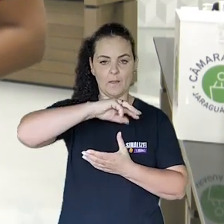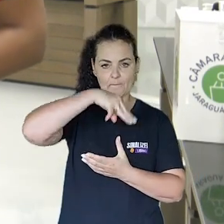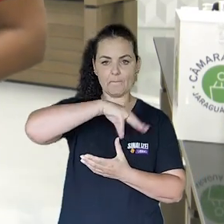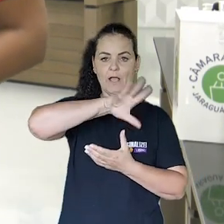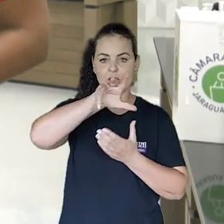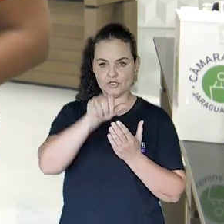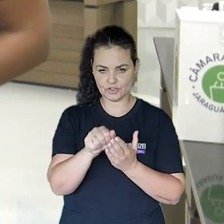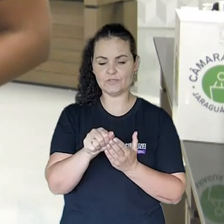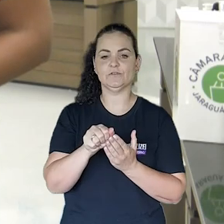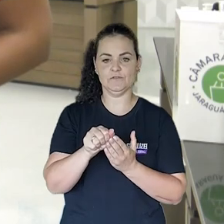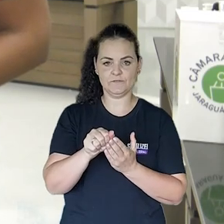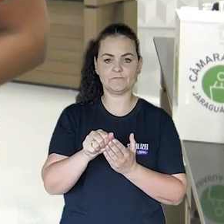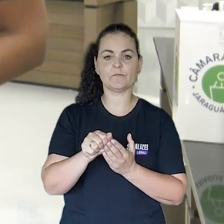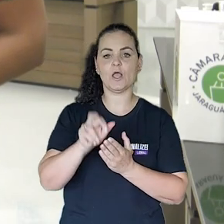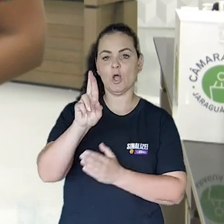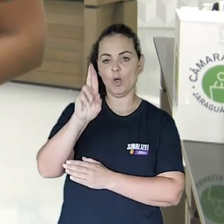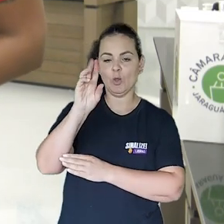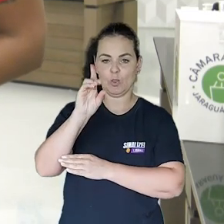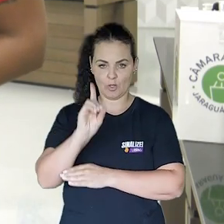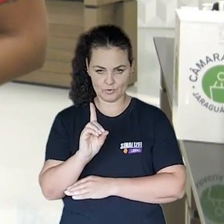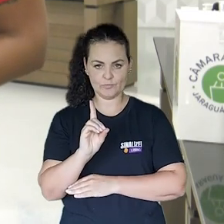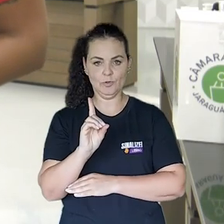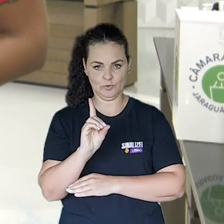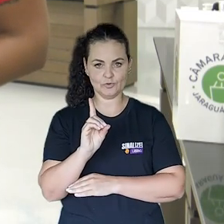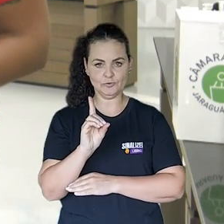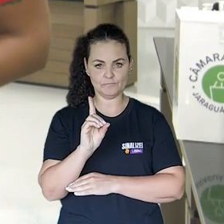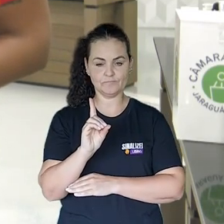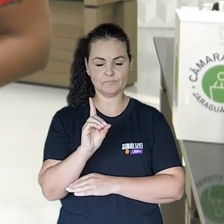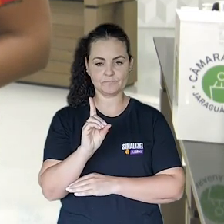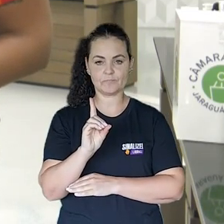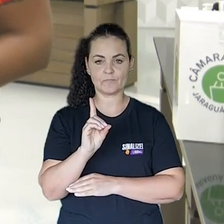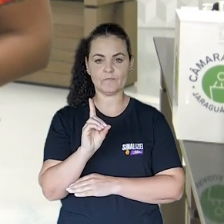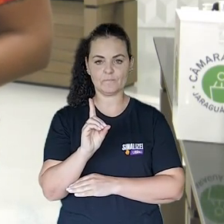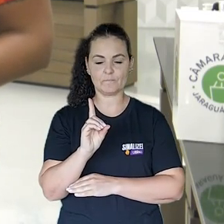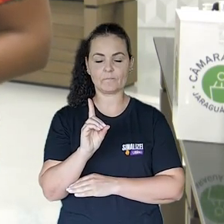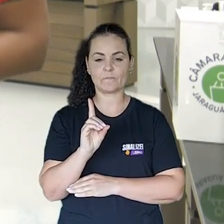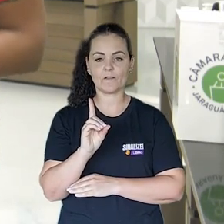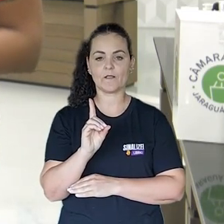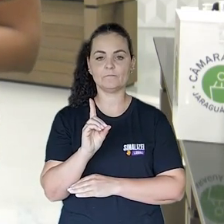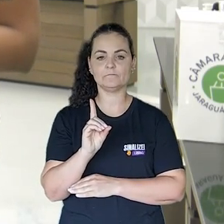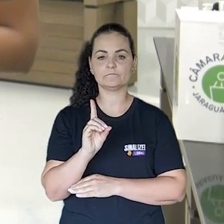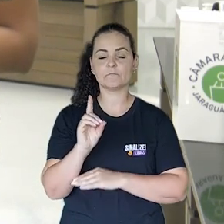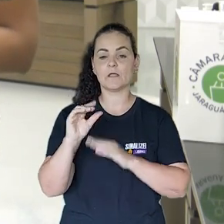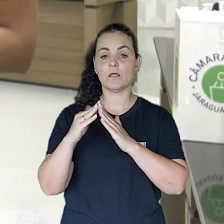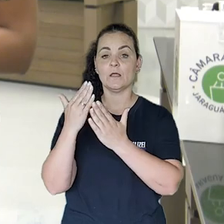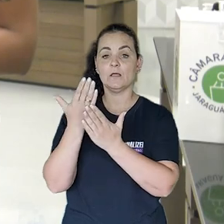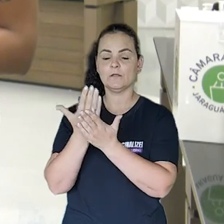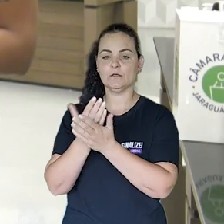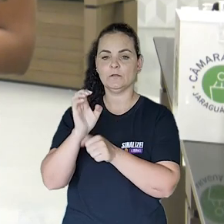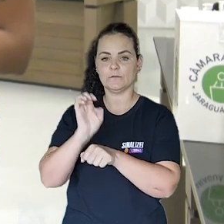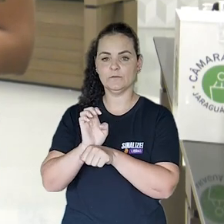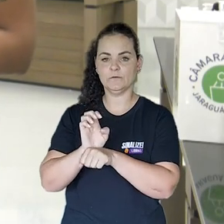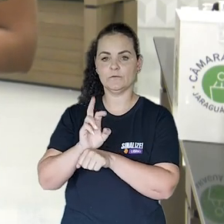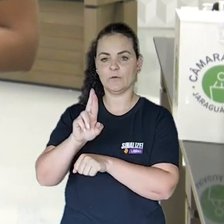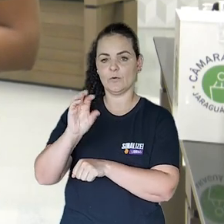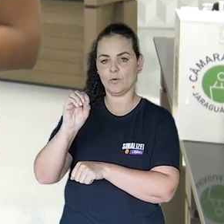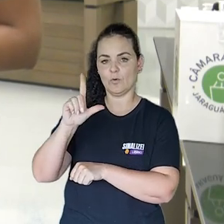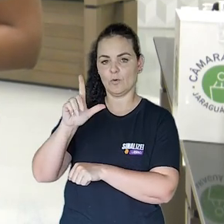a escola estadual Roland Harold Dorbusch, bem feliz, participando conosco pela primeira